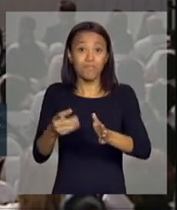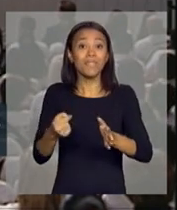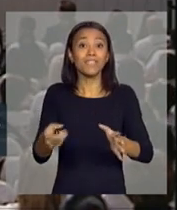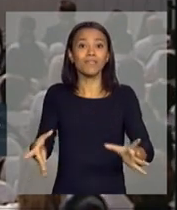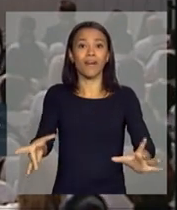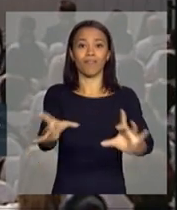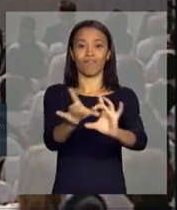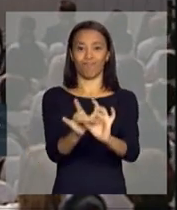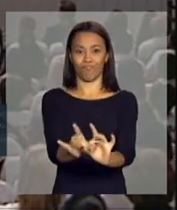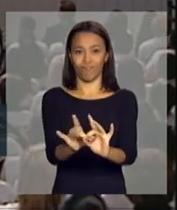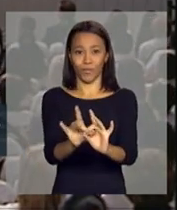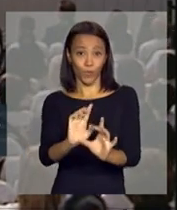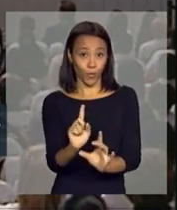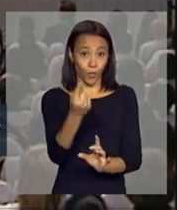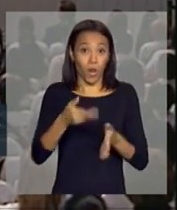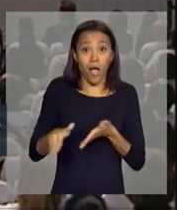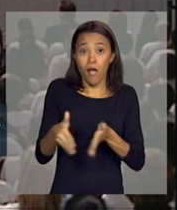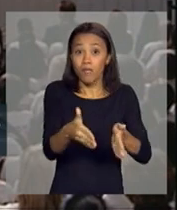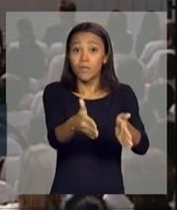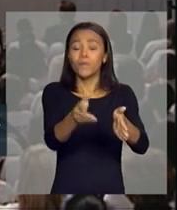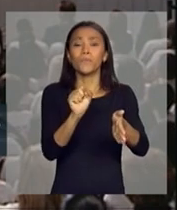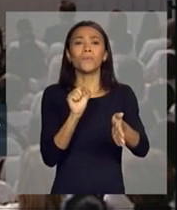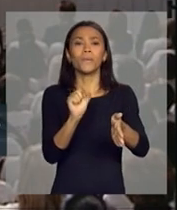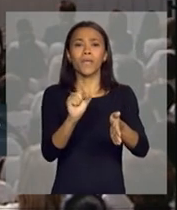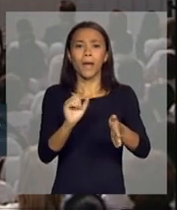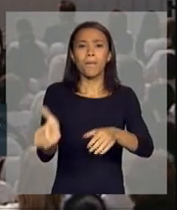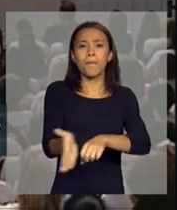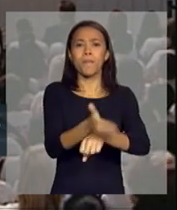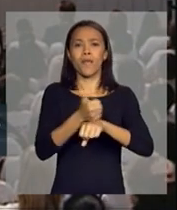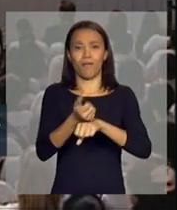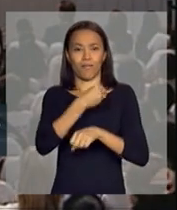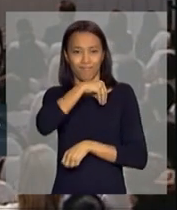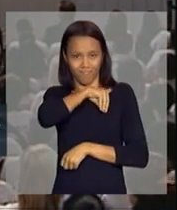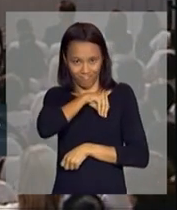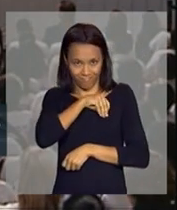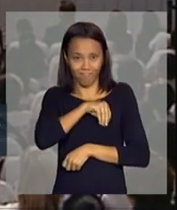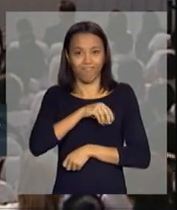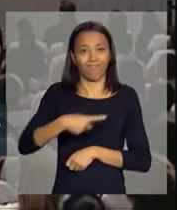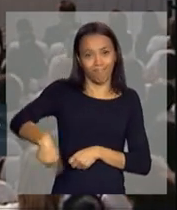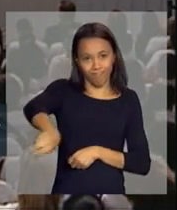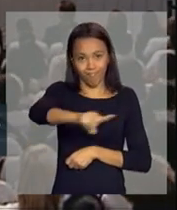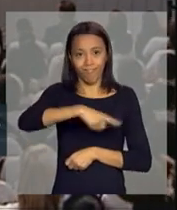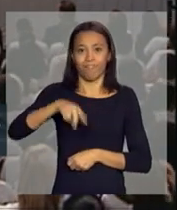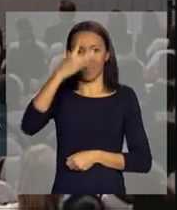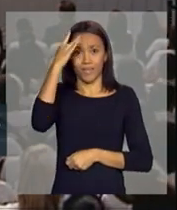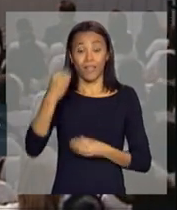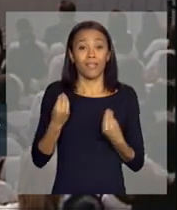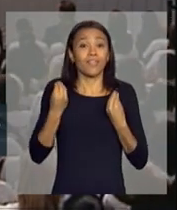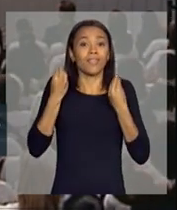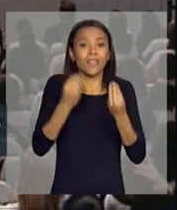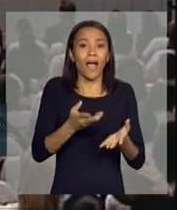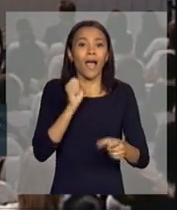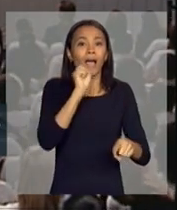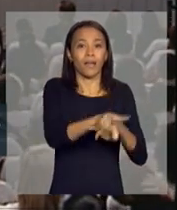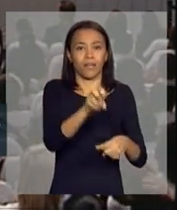juntar. Um caminho é melhorar a renda, dar acesso a um emprego, garantir